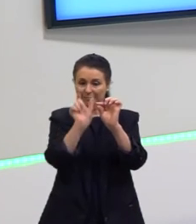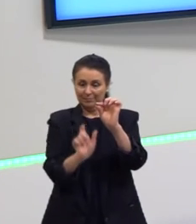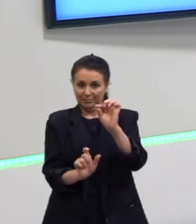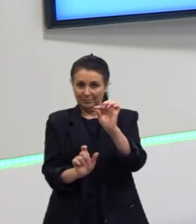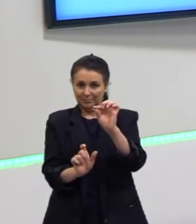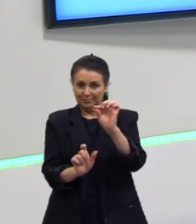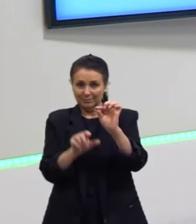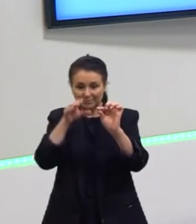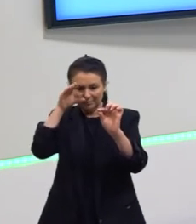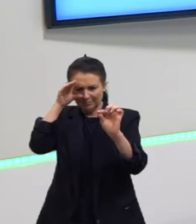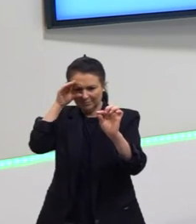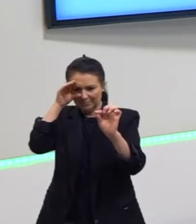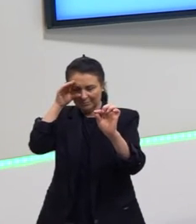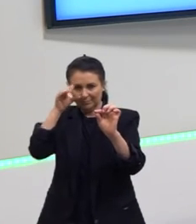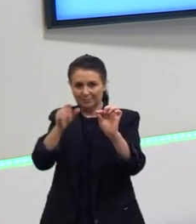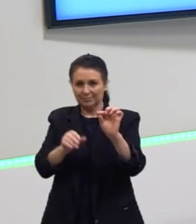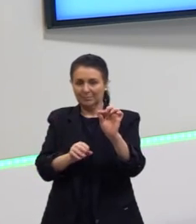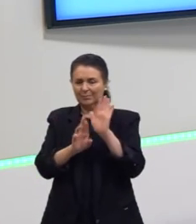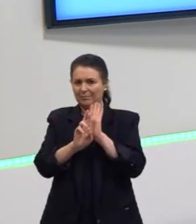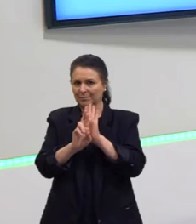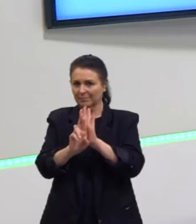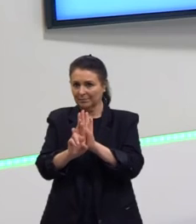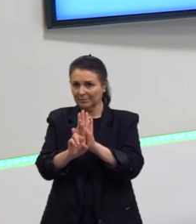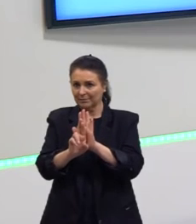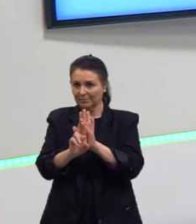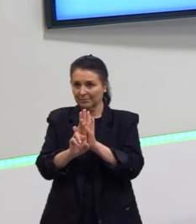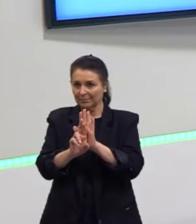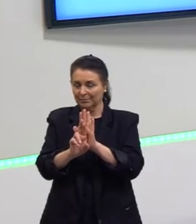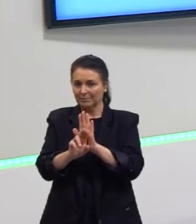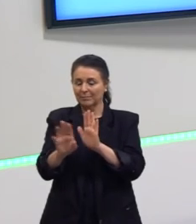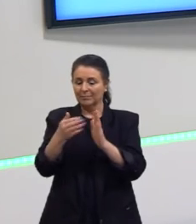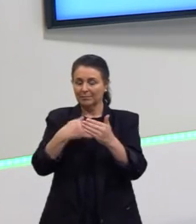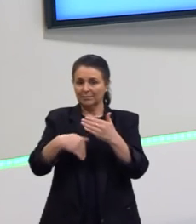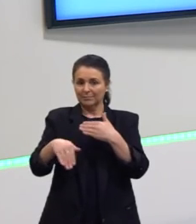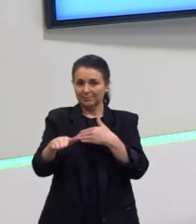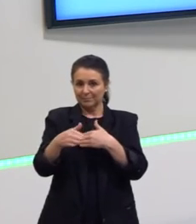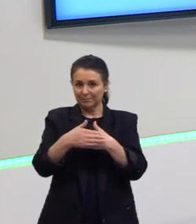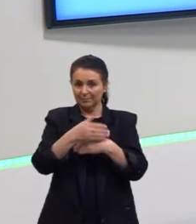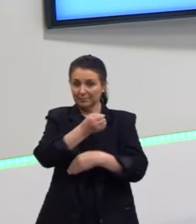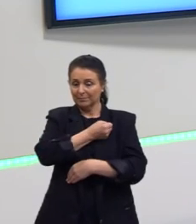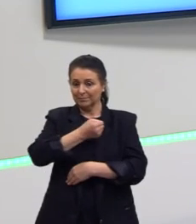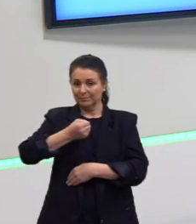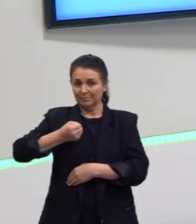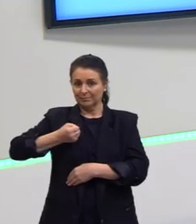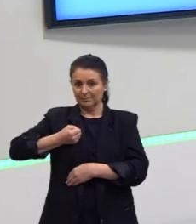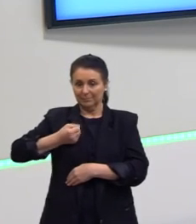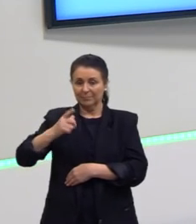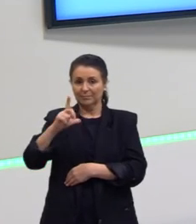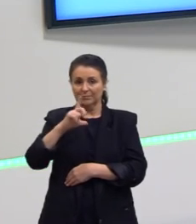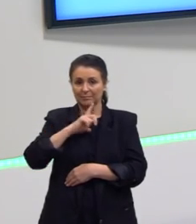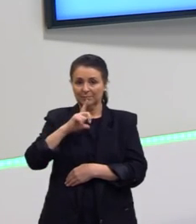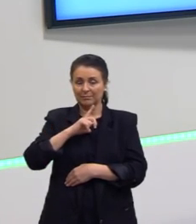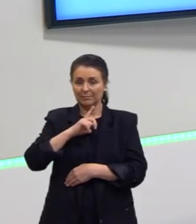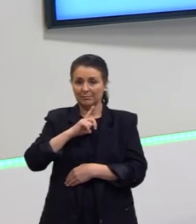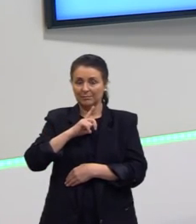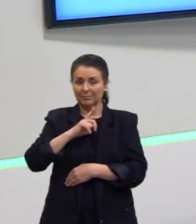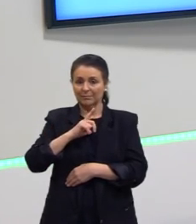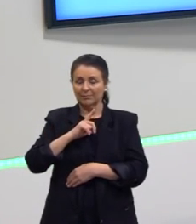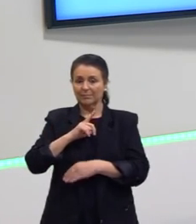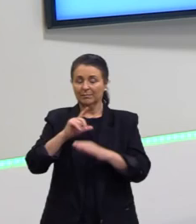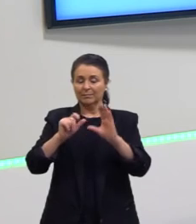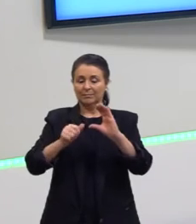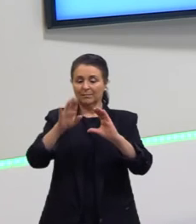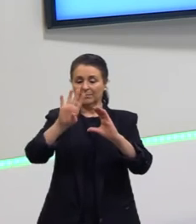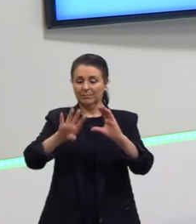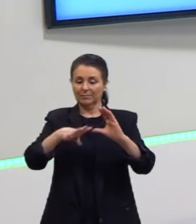matriz Qual é o elemento que está representado ali aqui eram todos então dados numéricos né Nós tínhamos simplesmente a